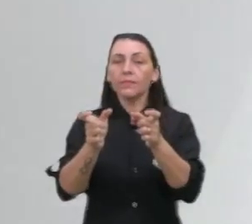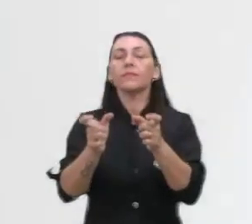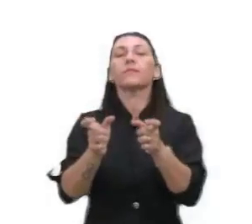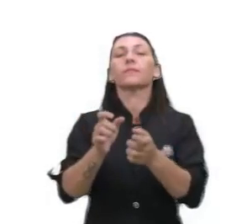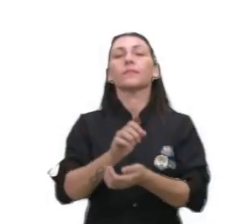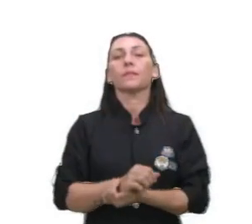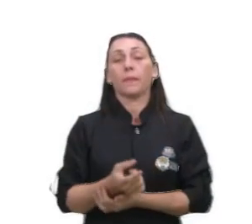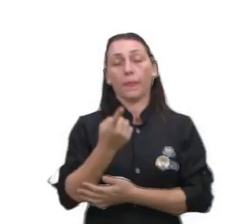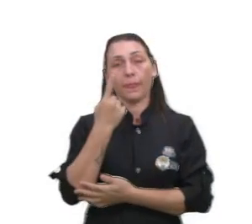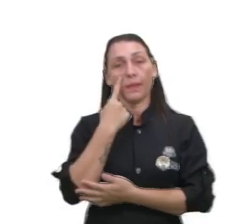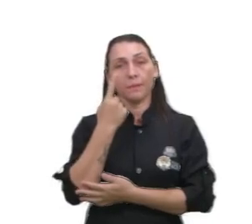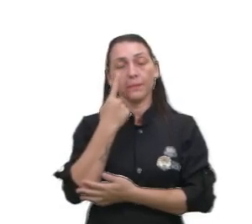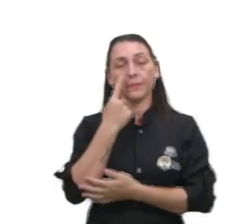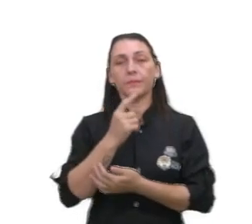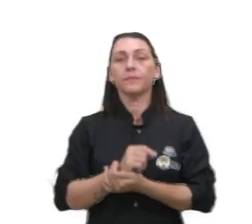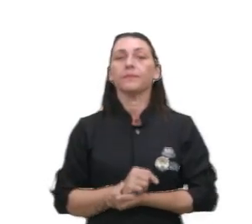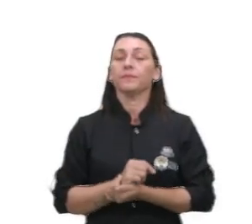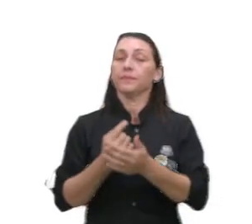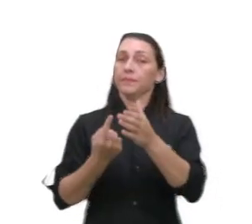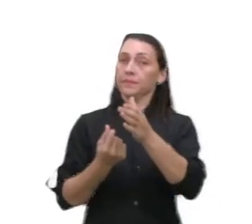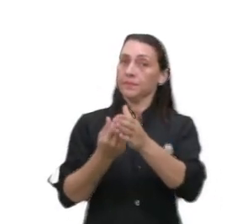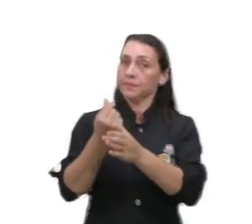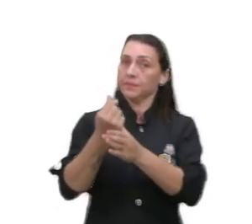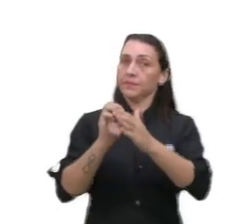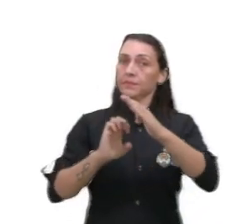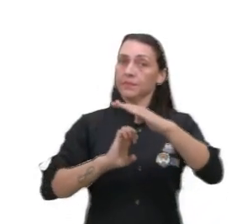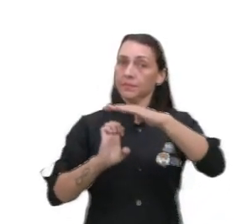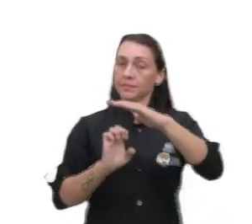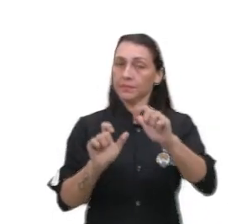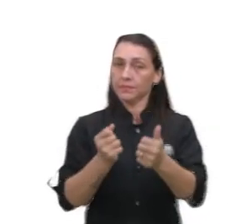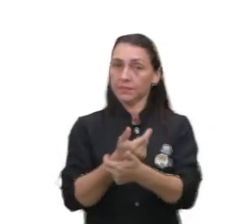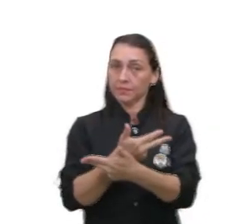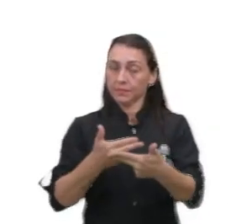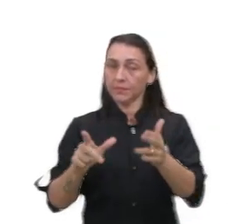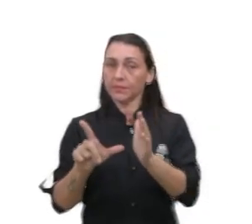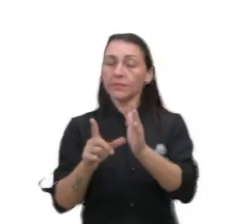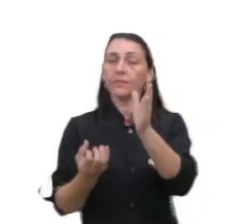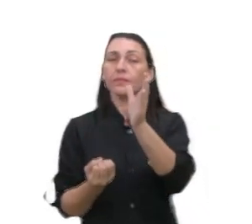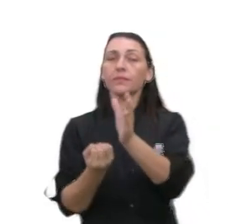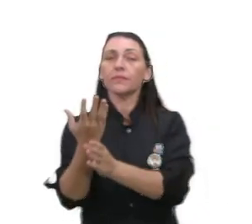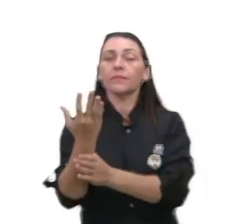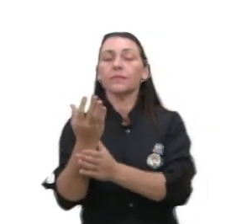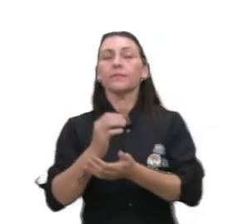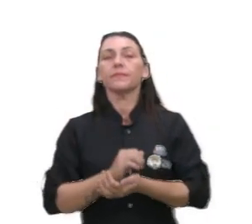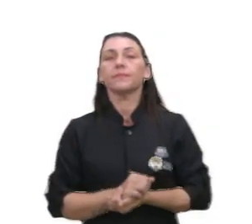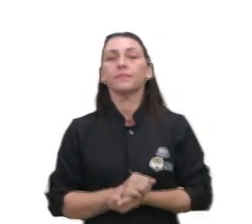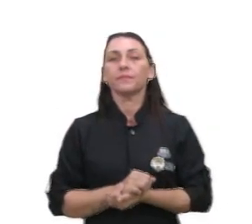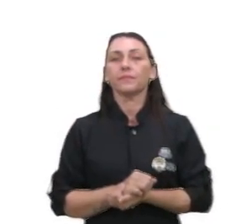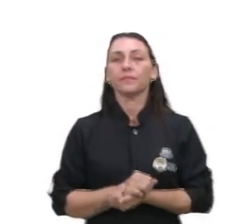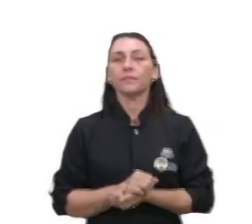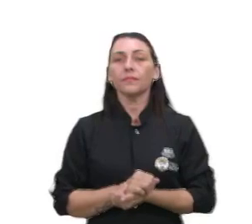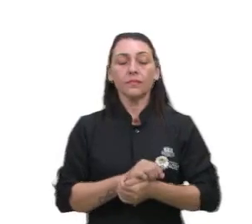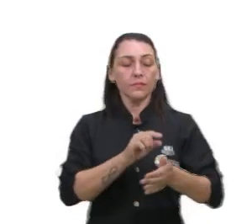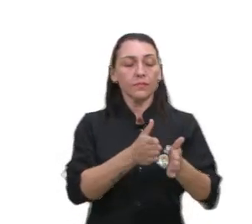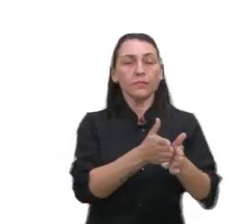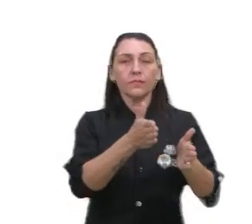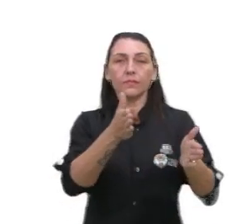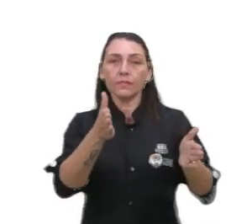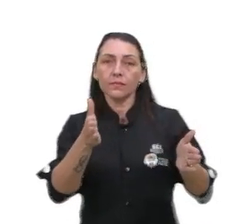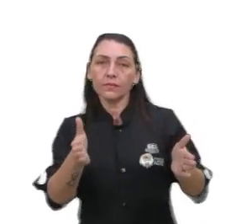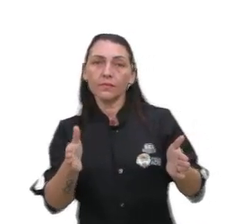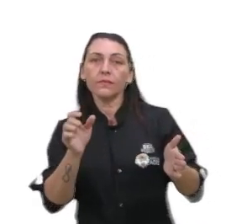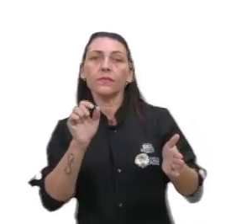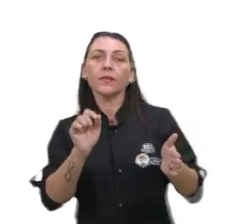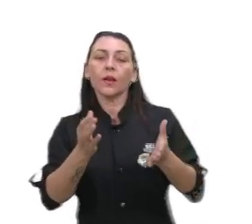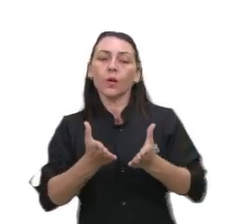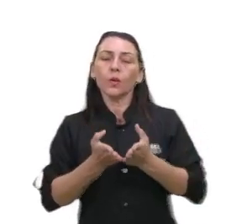esquema? Olha só, capitalismo comercial, ele surge justamente com o período conhecido aí como